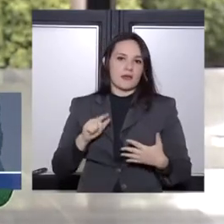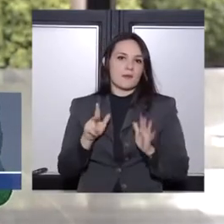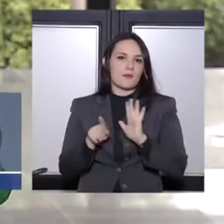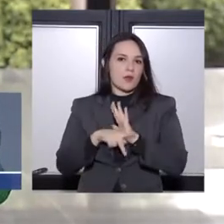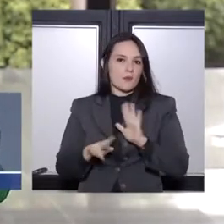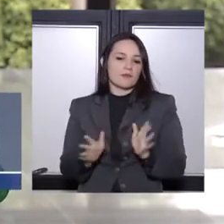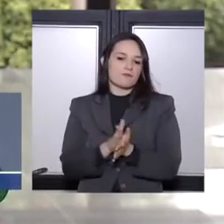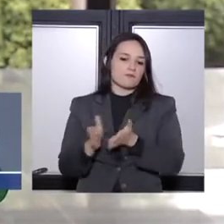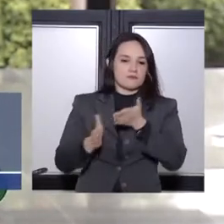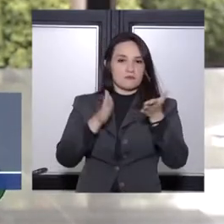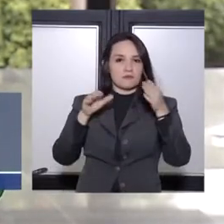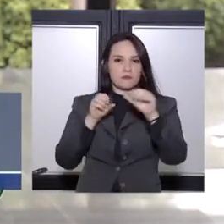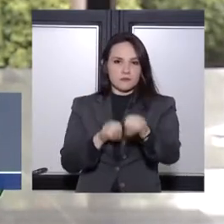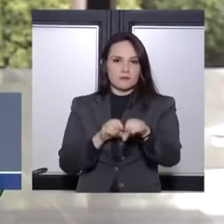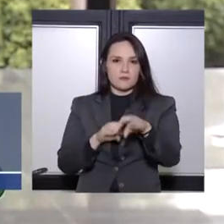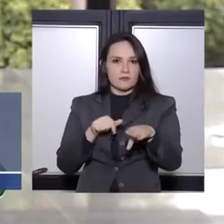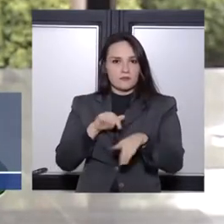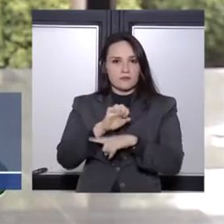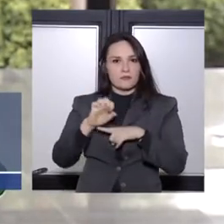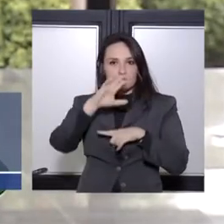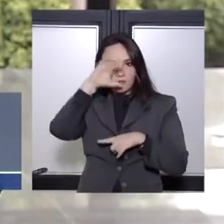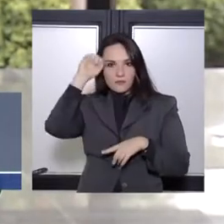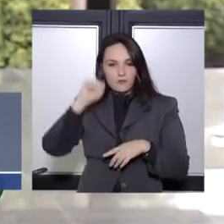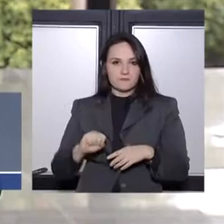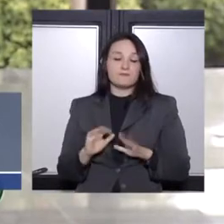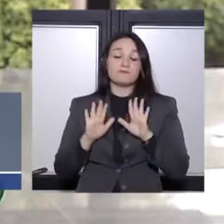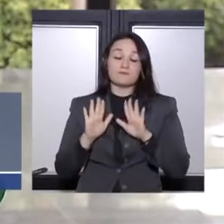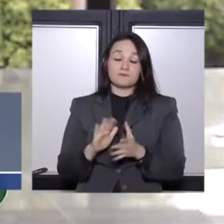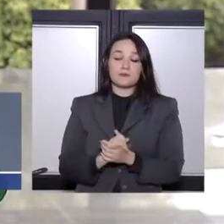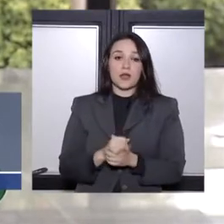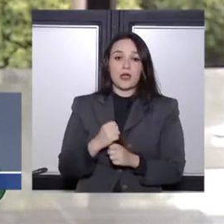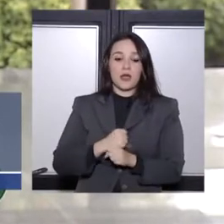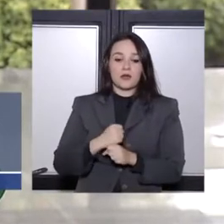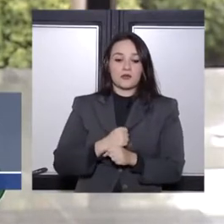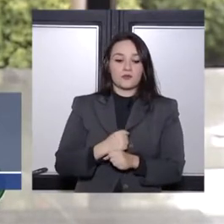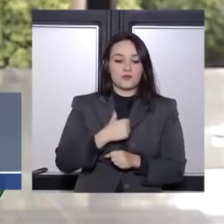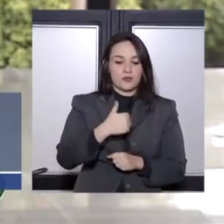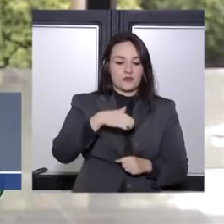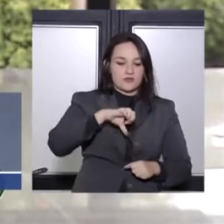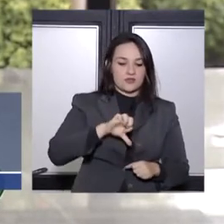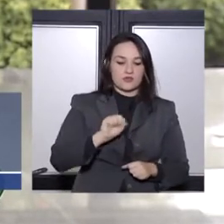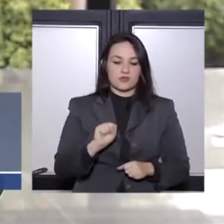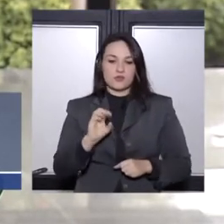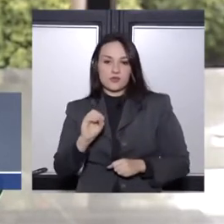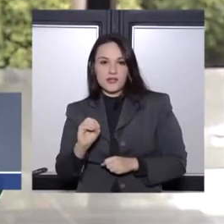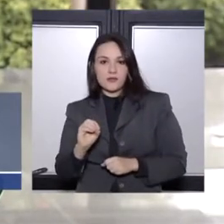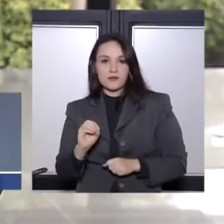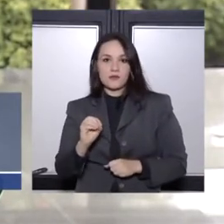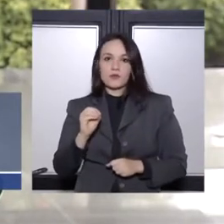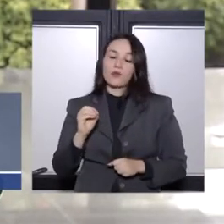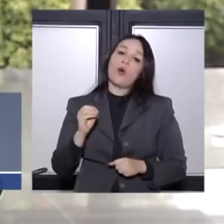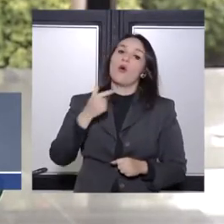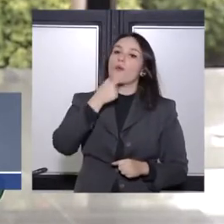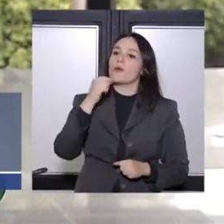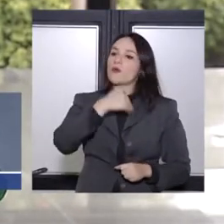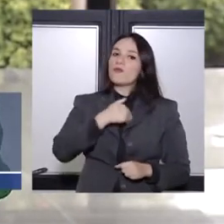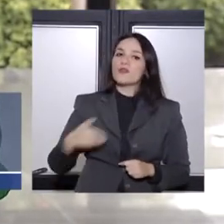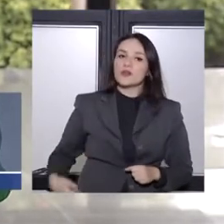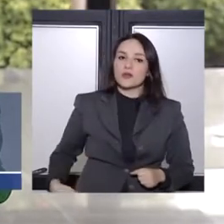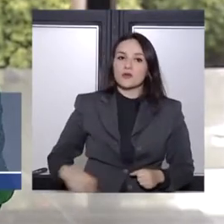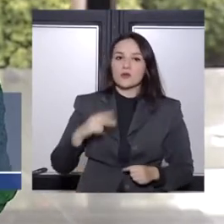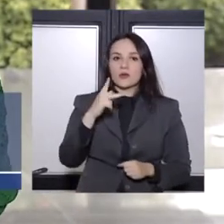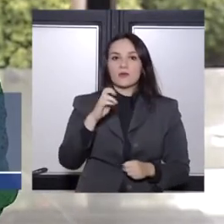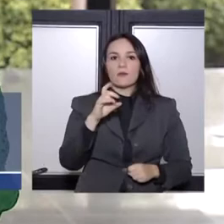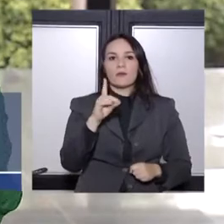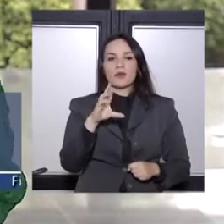da educação em Mato Grosso do Sul. Em 1980, foi nomeado para comandar Mato Grosso do Sul,